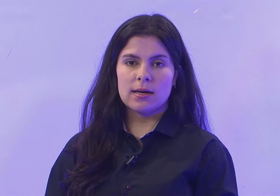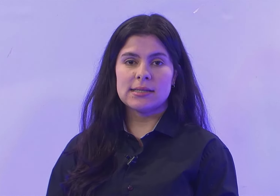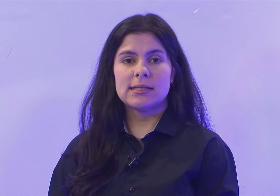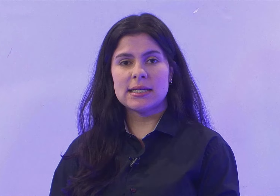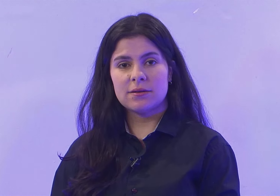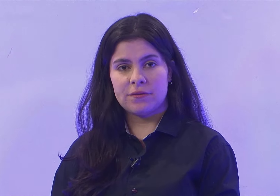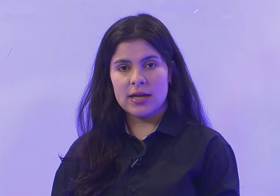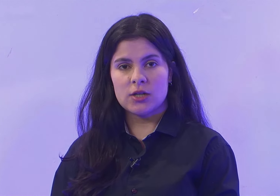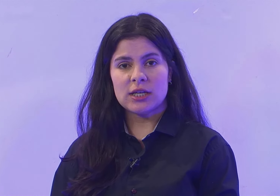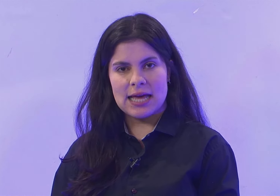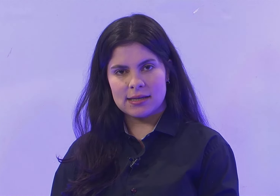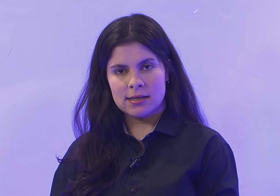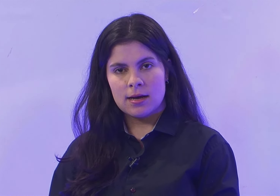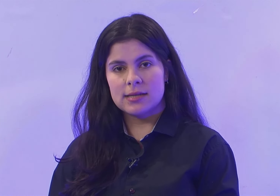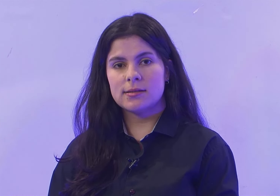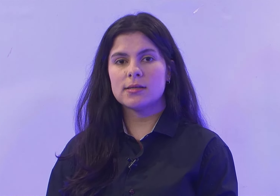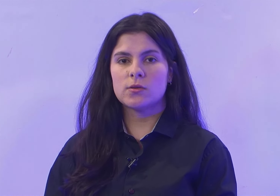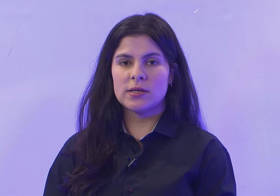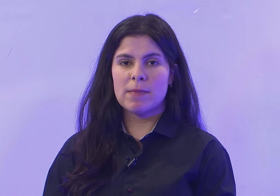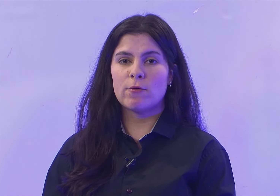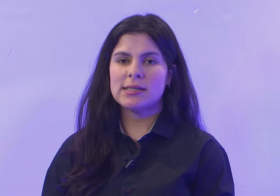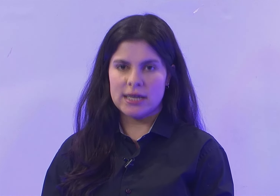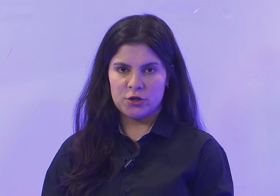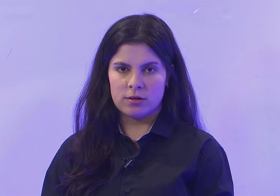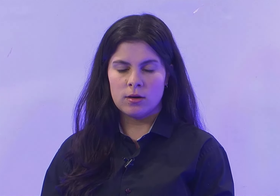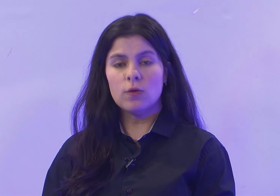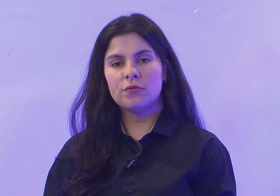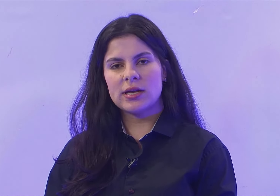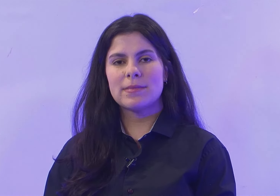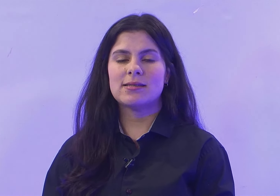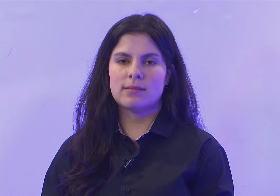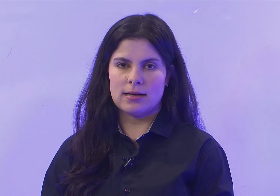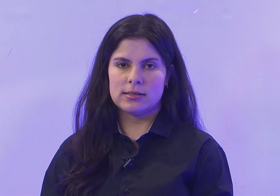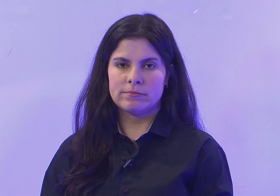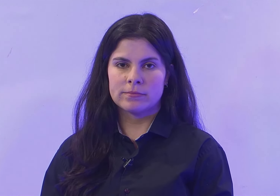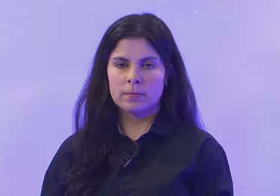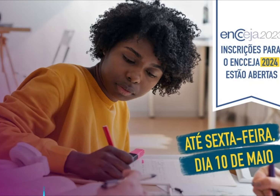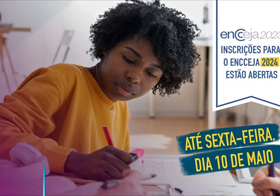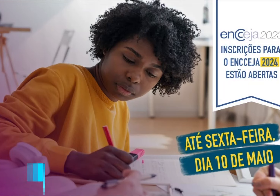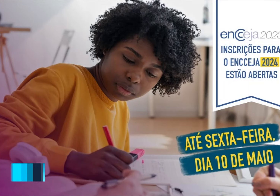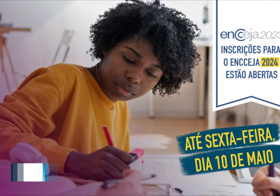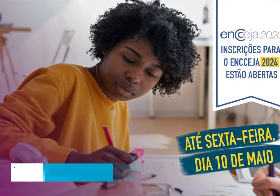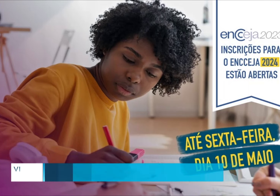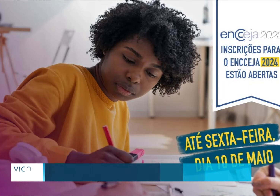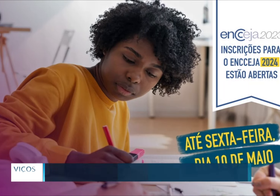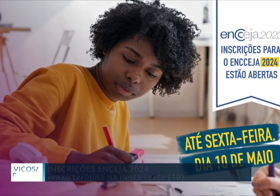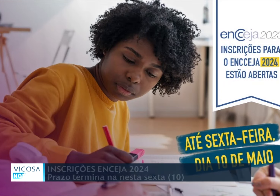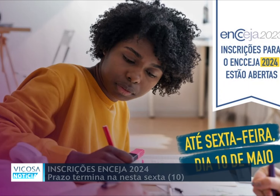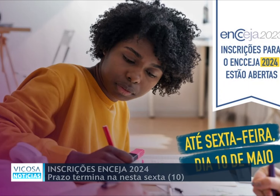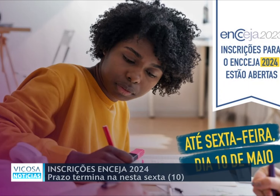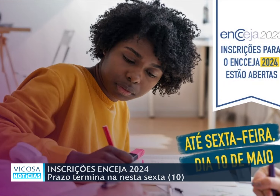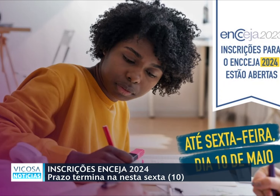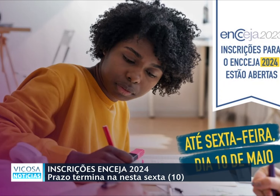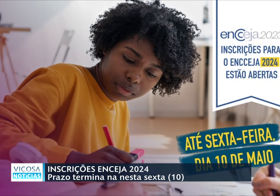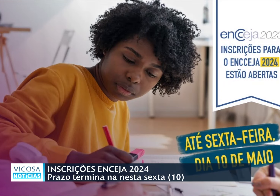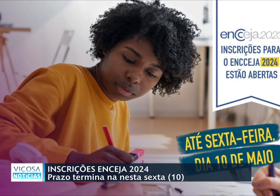termina nessa sexta-feira dia 10 as inscrições para o enceja confira mais detalhes estão abertas as inscrições